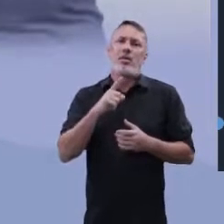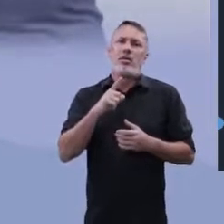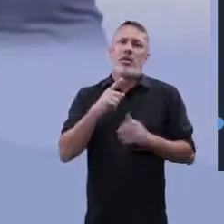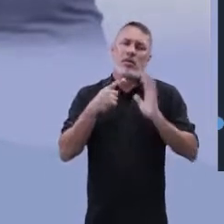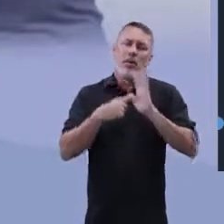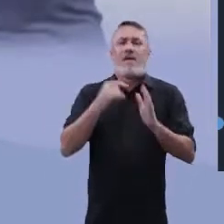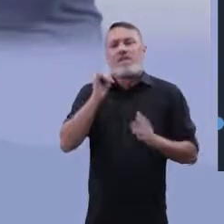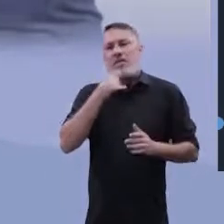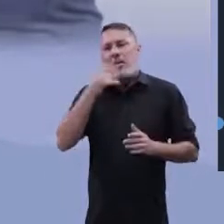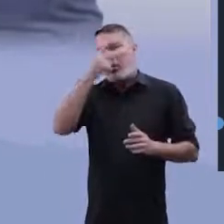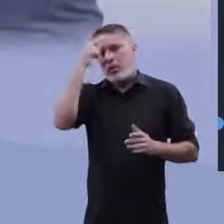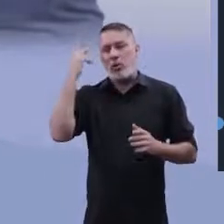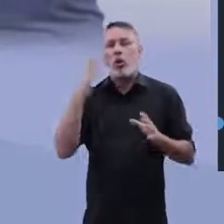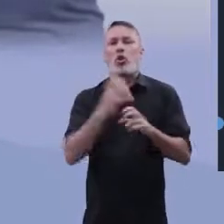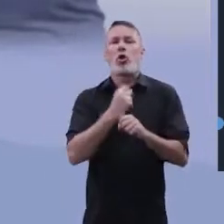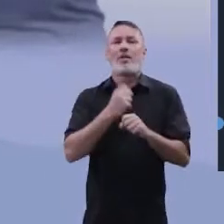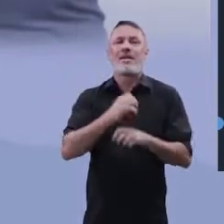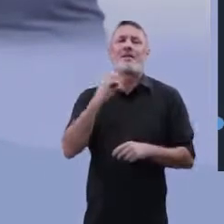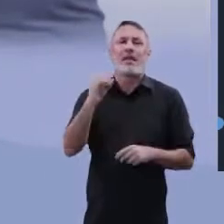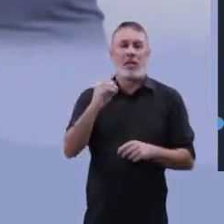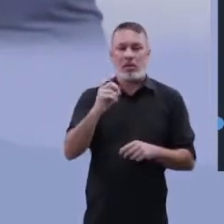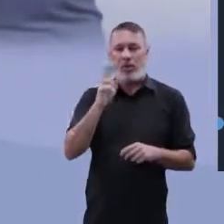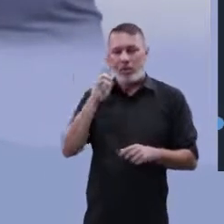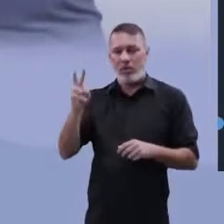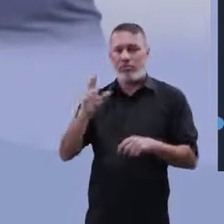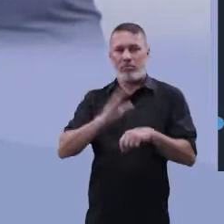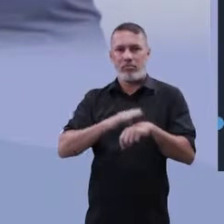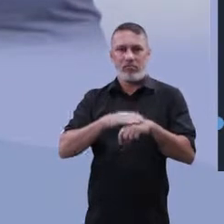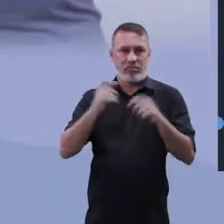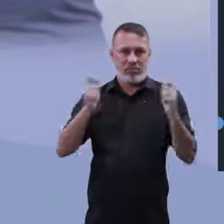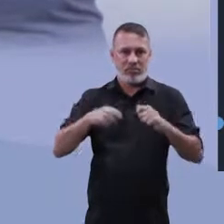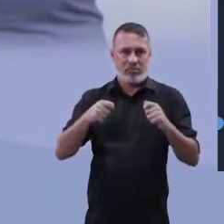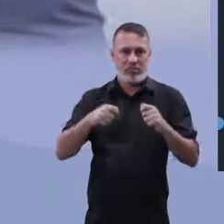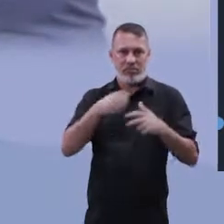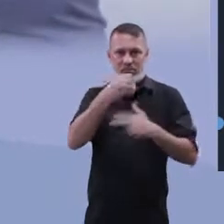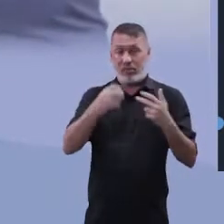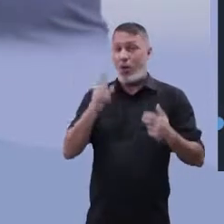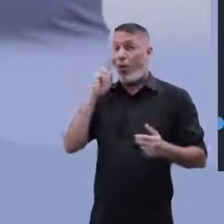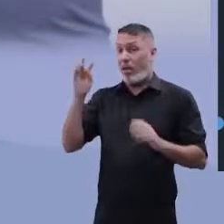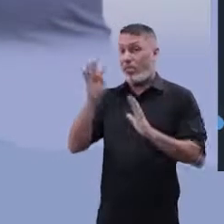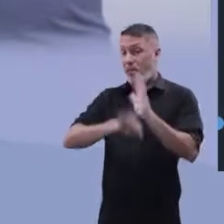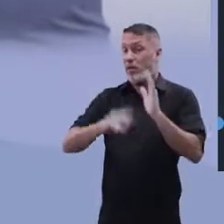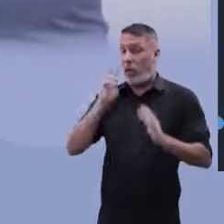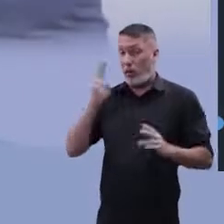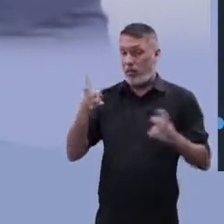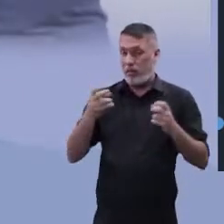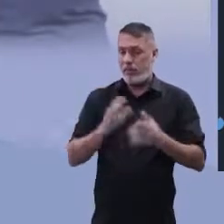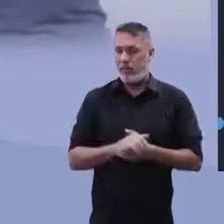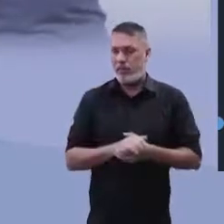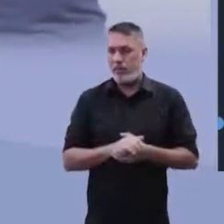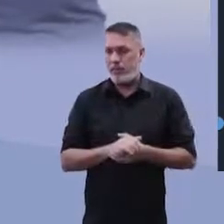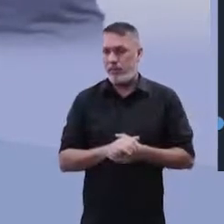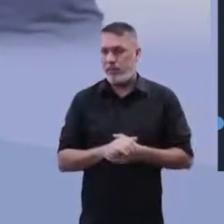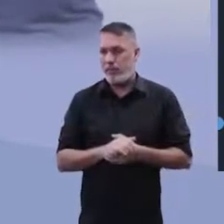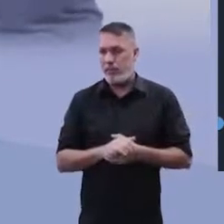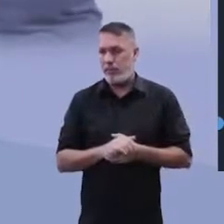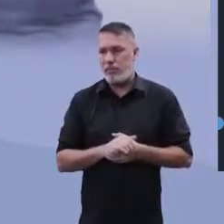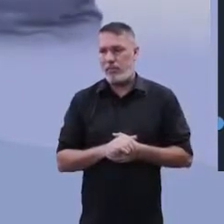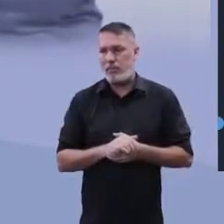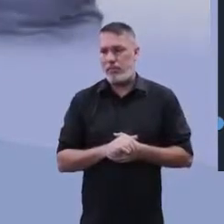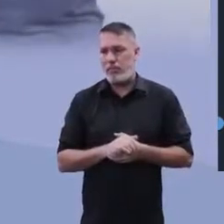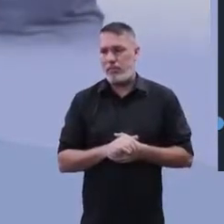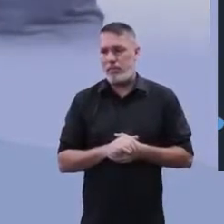que infelizmente tiraram nota zero nessa competência nível zero. Olha como que ele colocou ali, internet